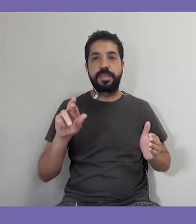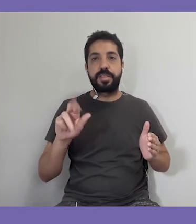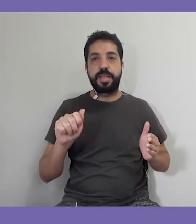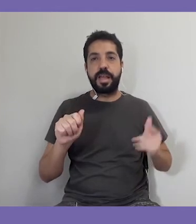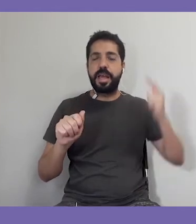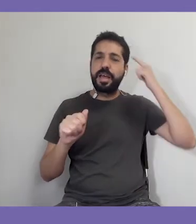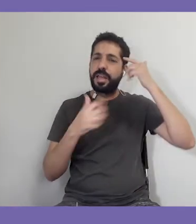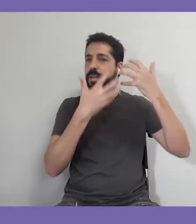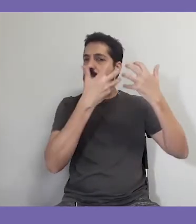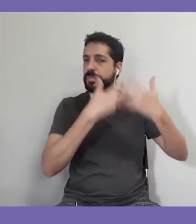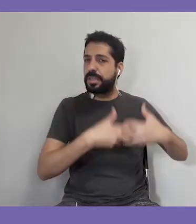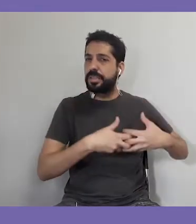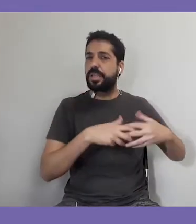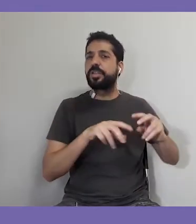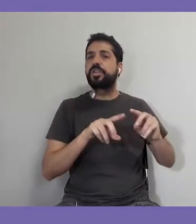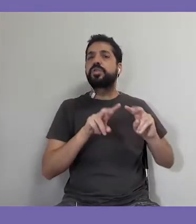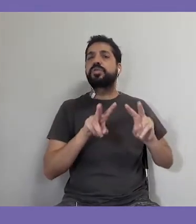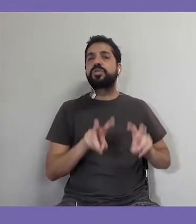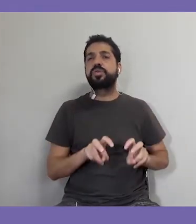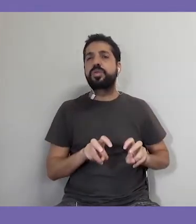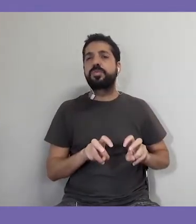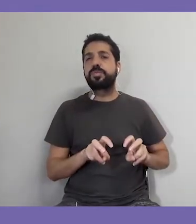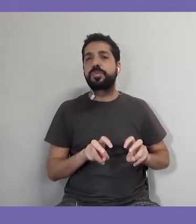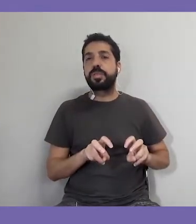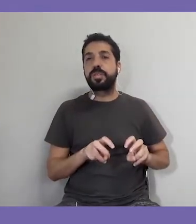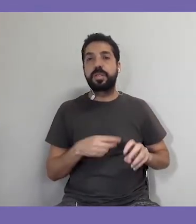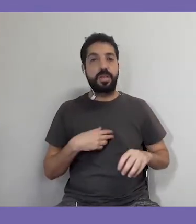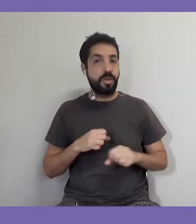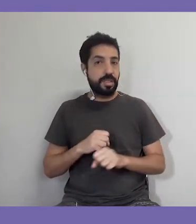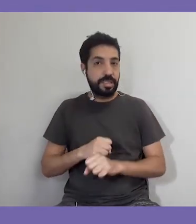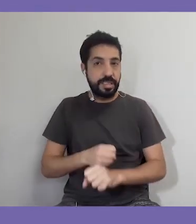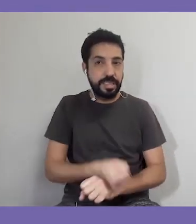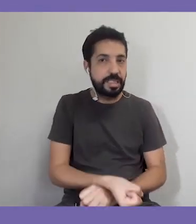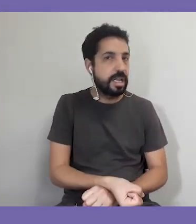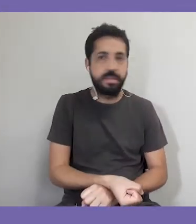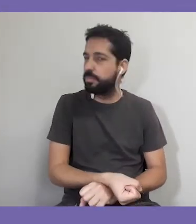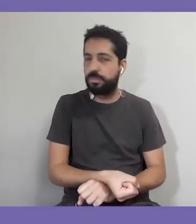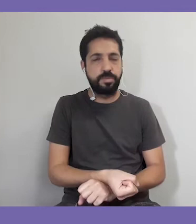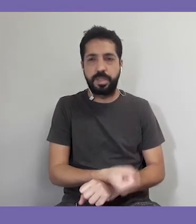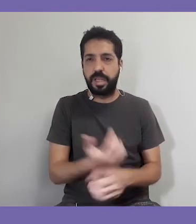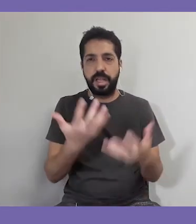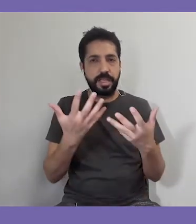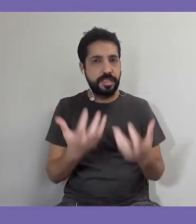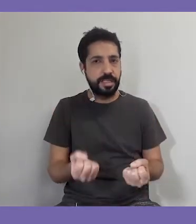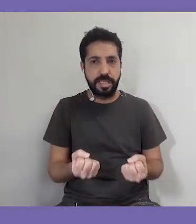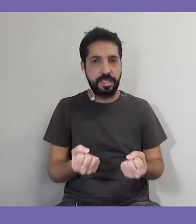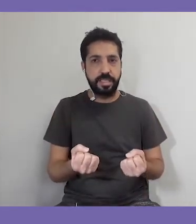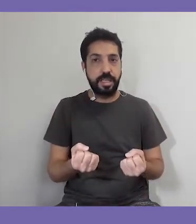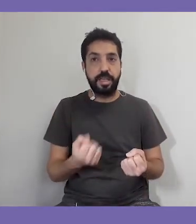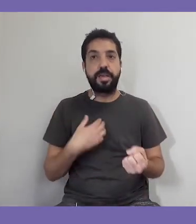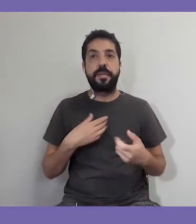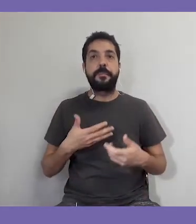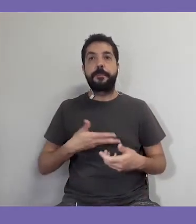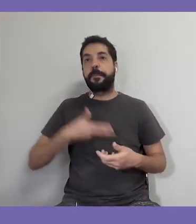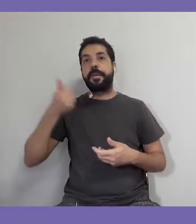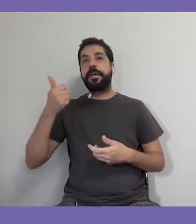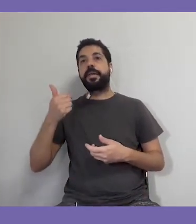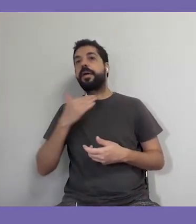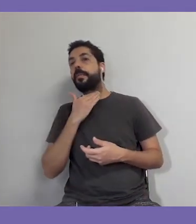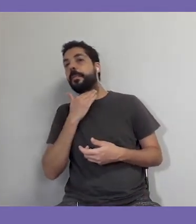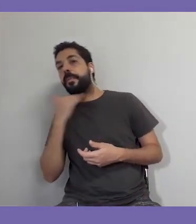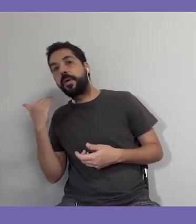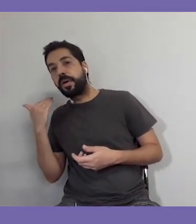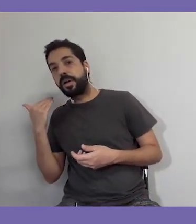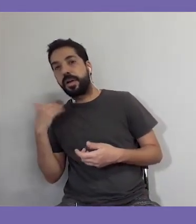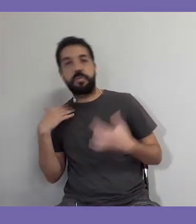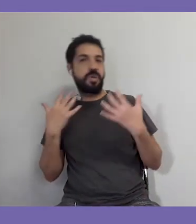pensando nessa perspectiva de não ser escravizado e se submeter à morte